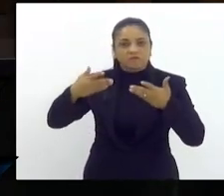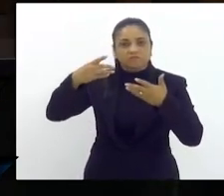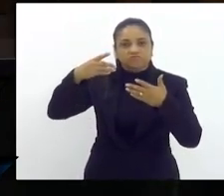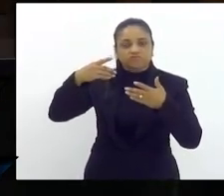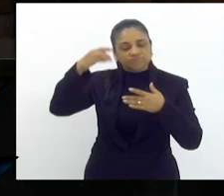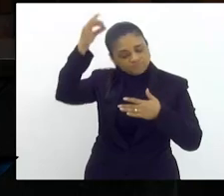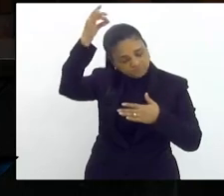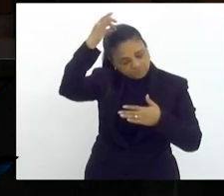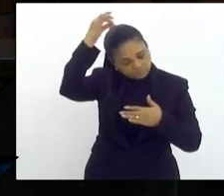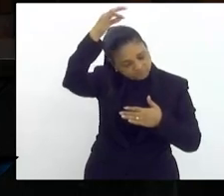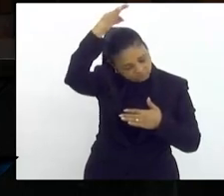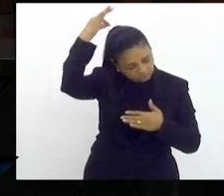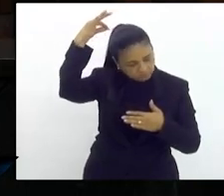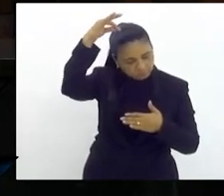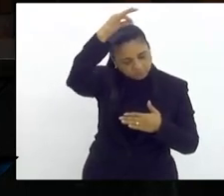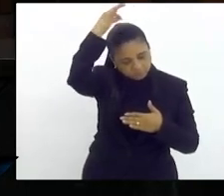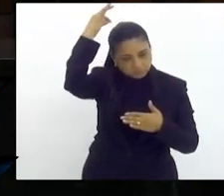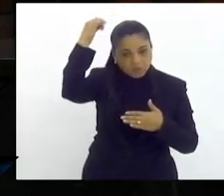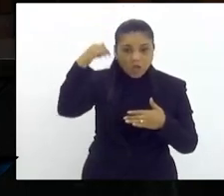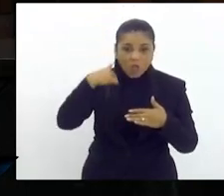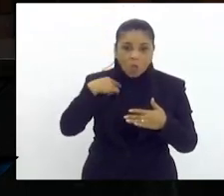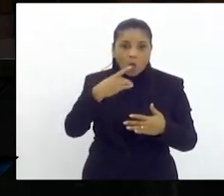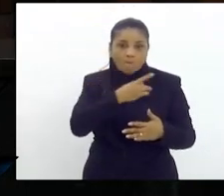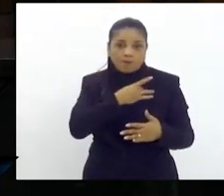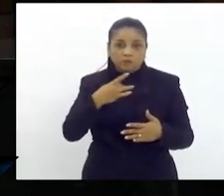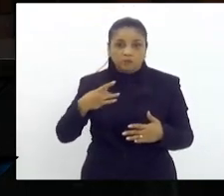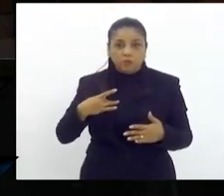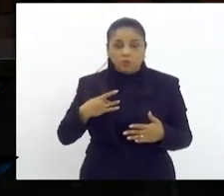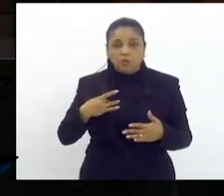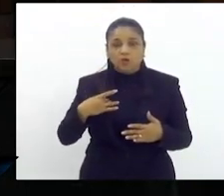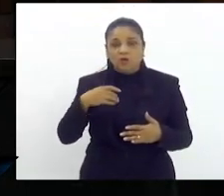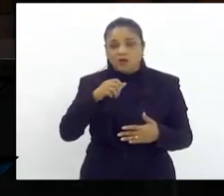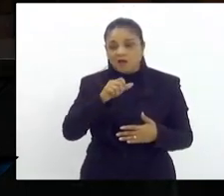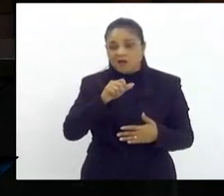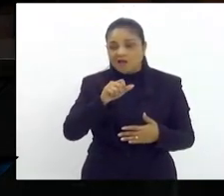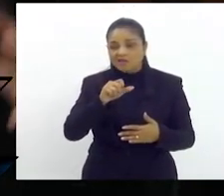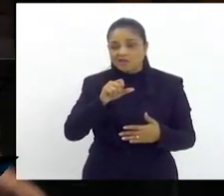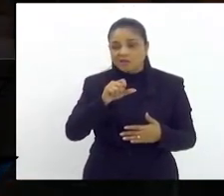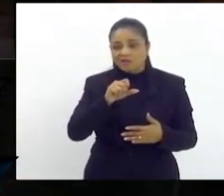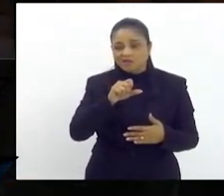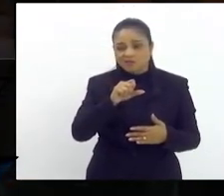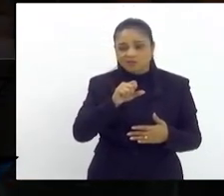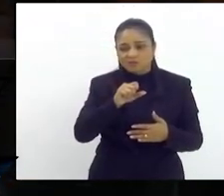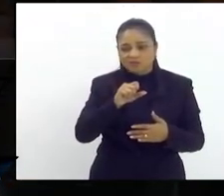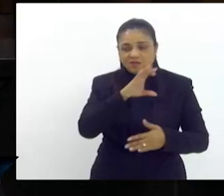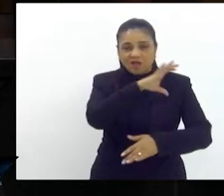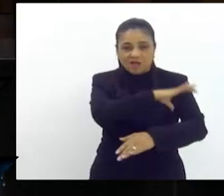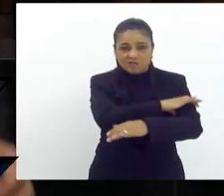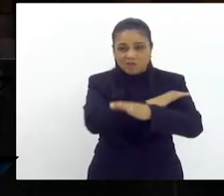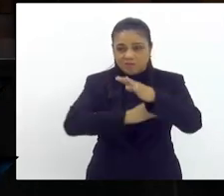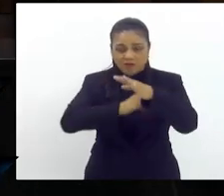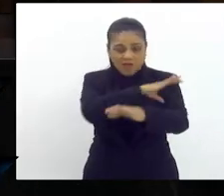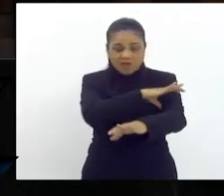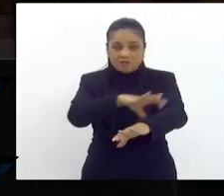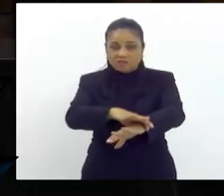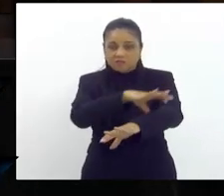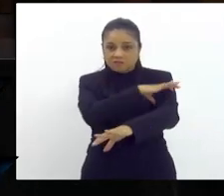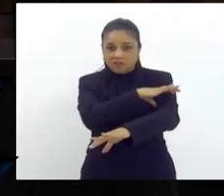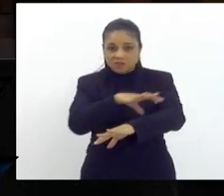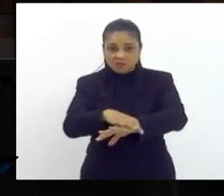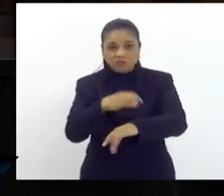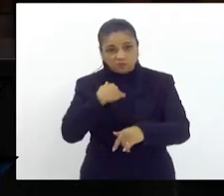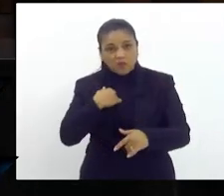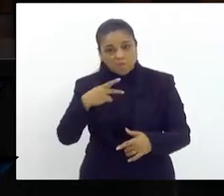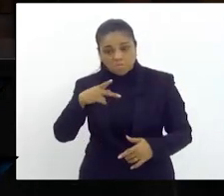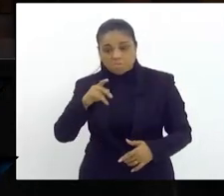e eu sou pastor da Assembleia de Deus e Assembleia de Deus é da ala Pentecostal agora dizer que a minha